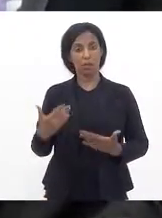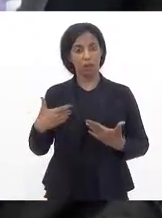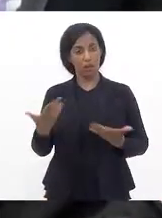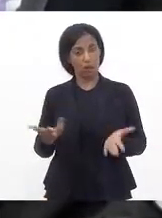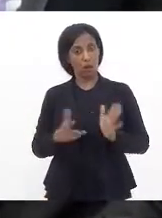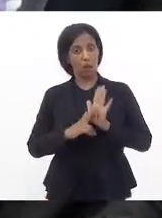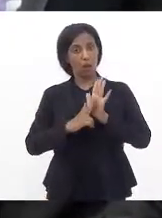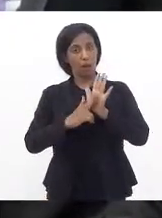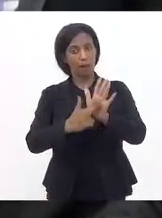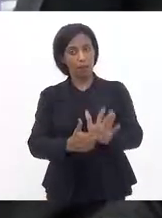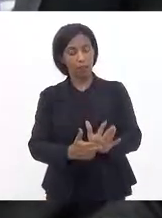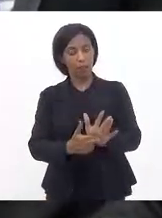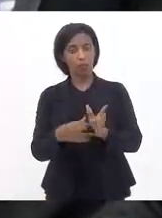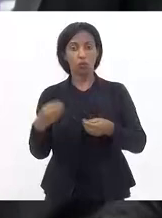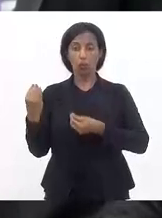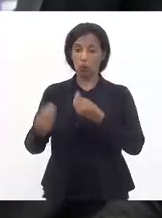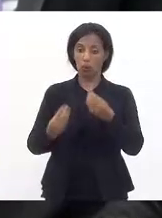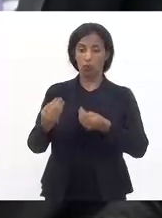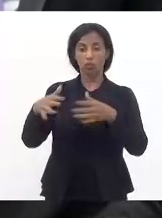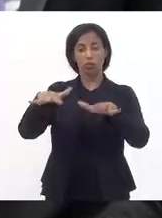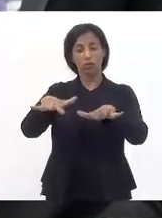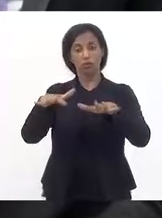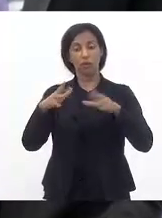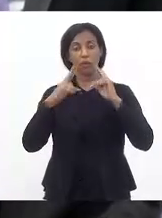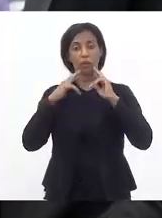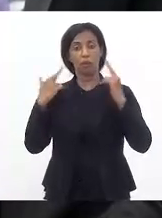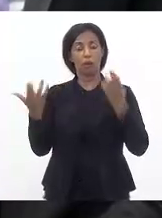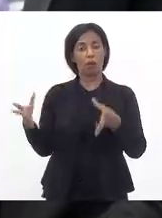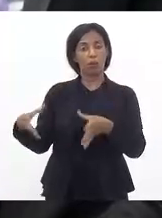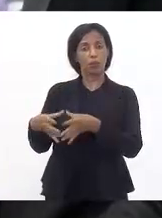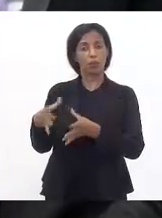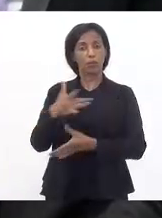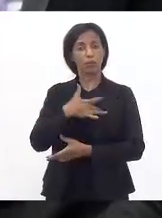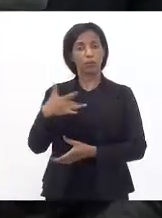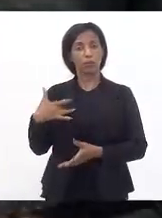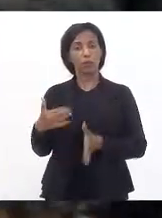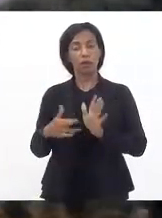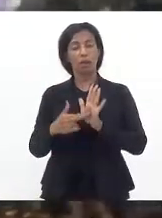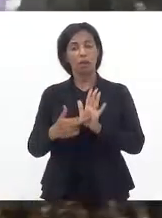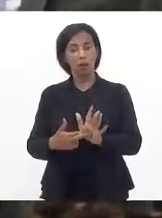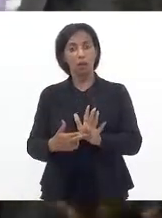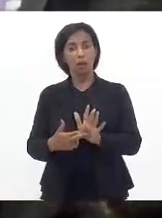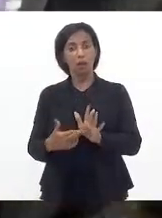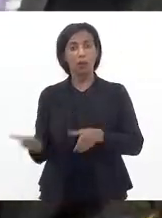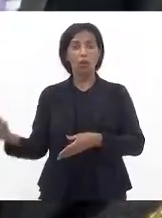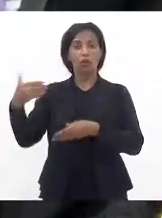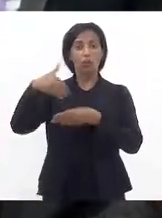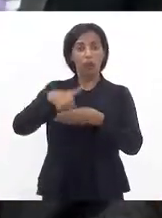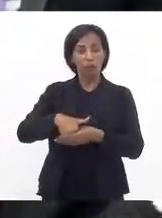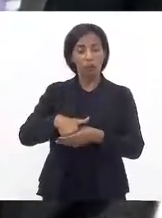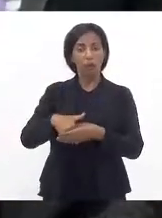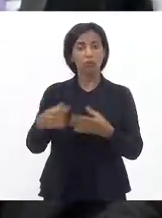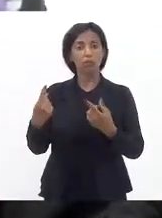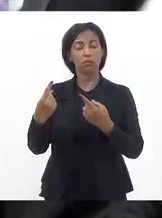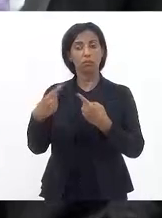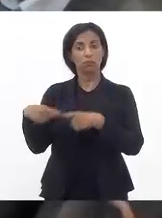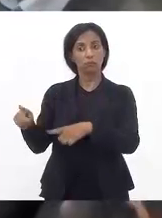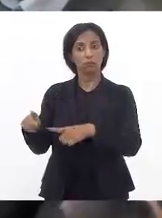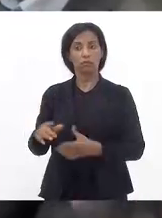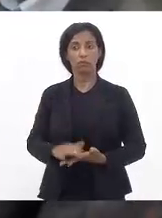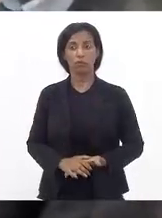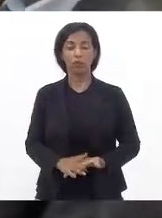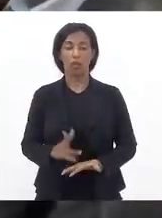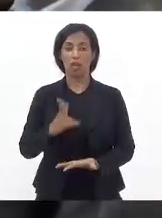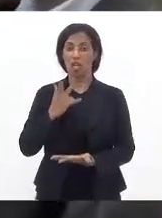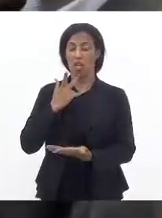apresento como se estivéssemos de uma sessão da comissão de saúde Eu apresento meu voto divergente ao parecer do relator ela disse que